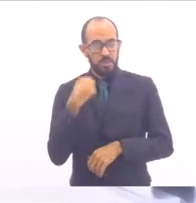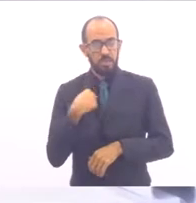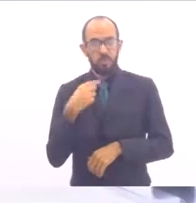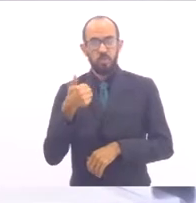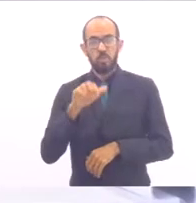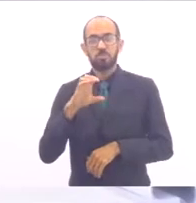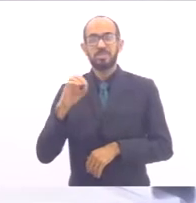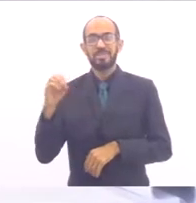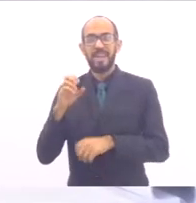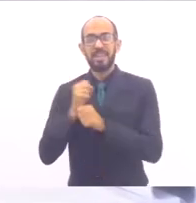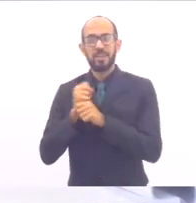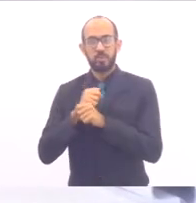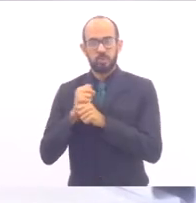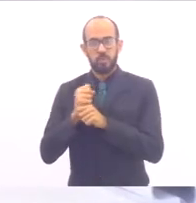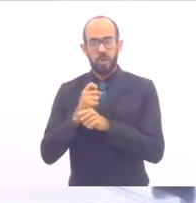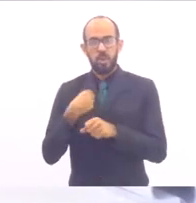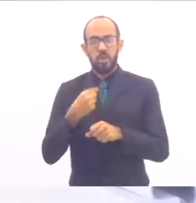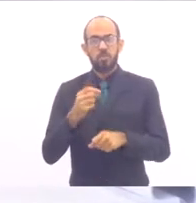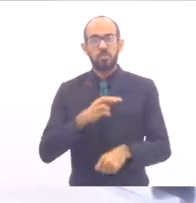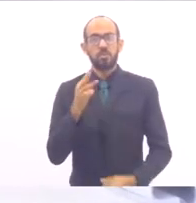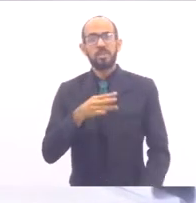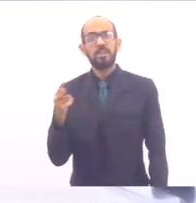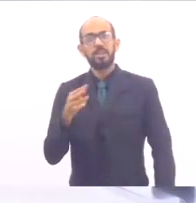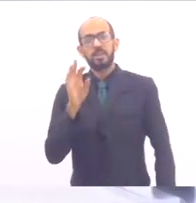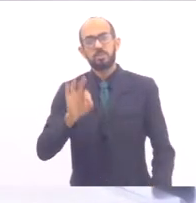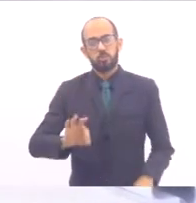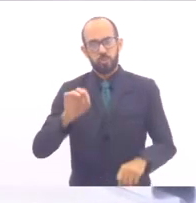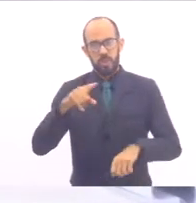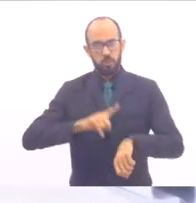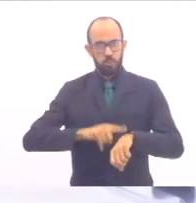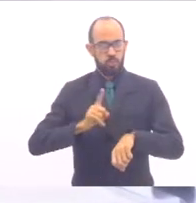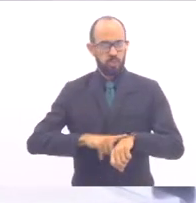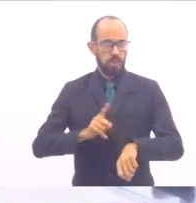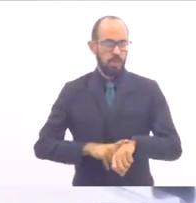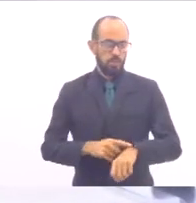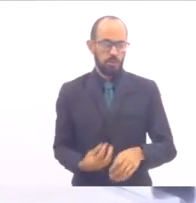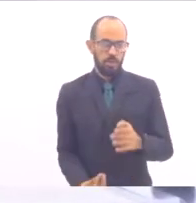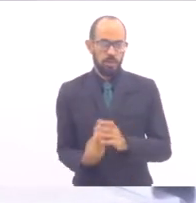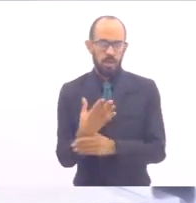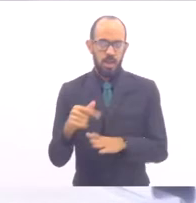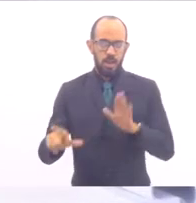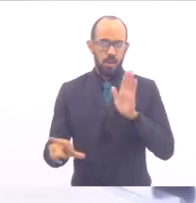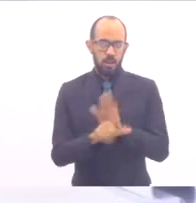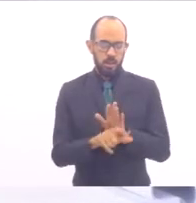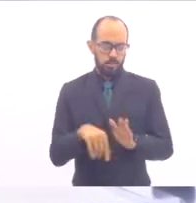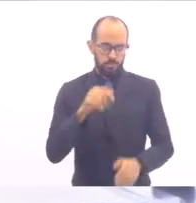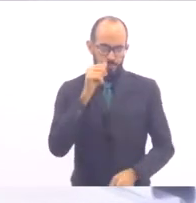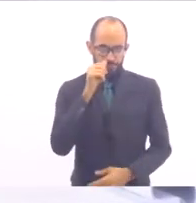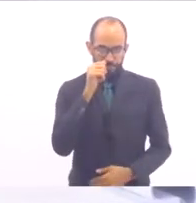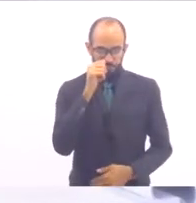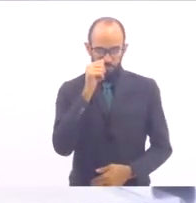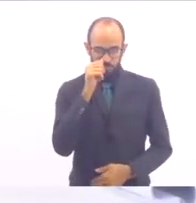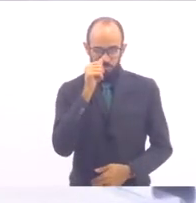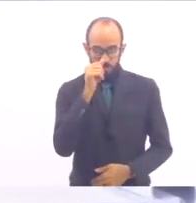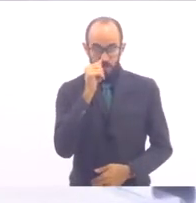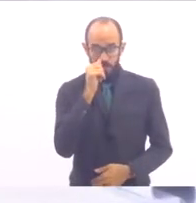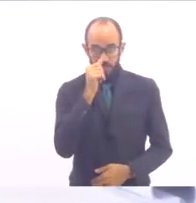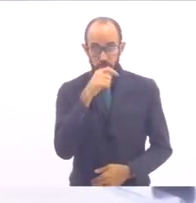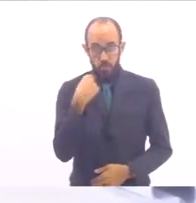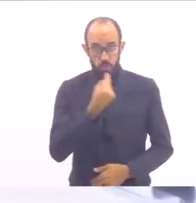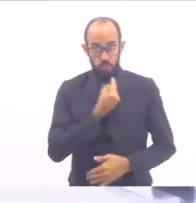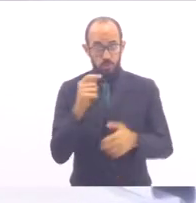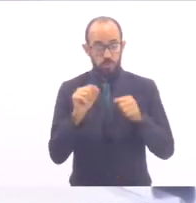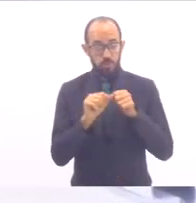tempo fazendo lei, e sou quem mais faz. Nenhuma para dar nome de escola, nem bajular os poderosos de plantão. Eu